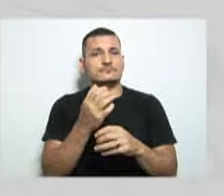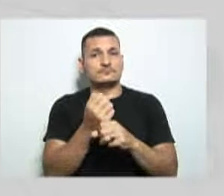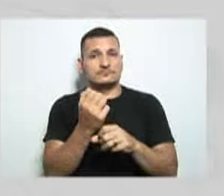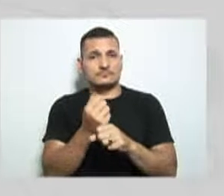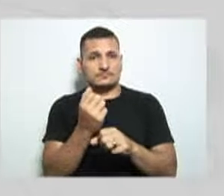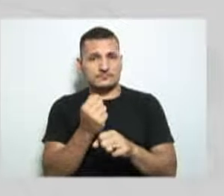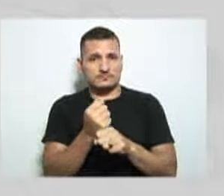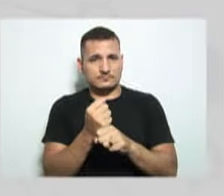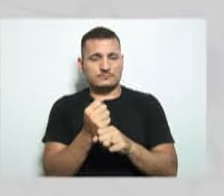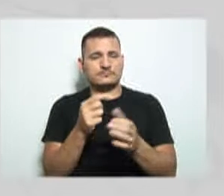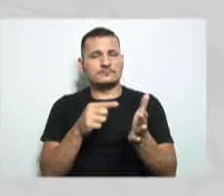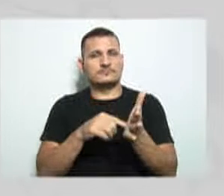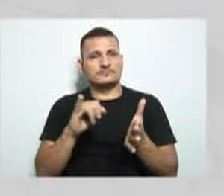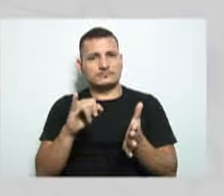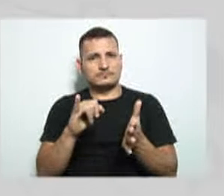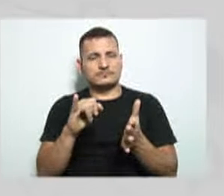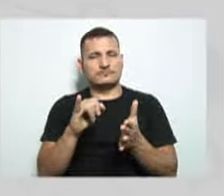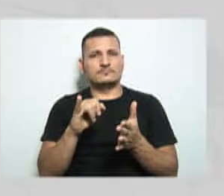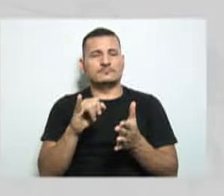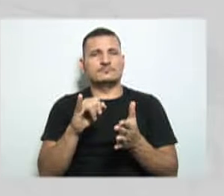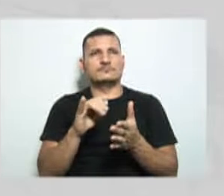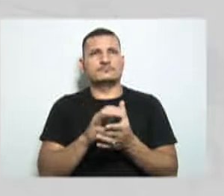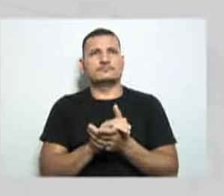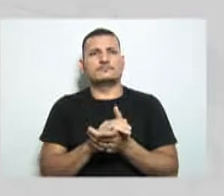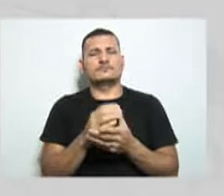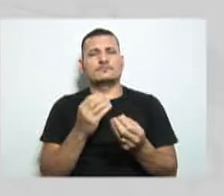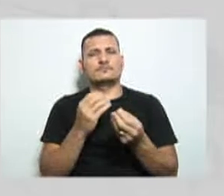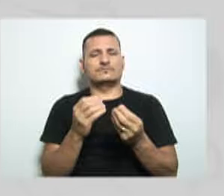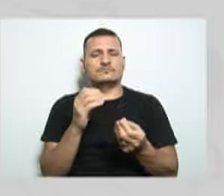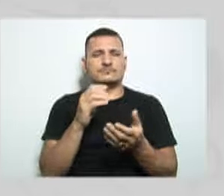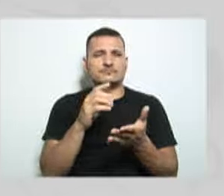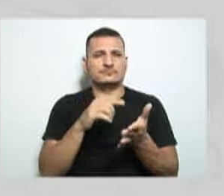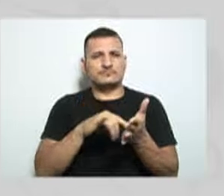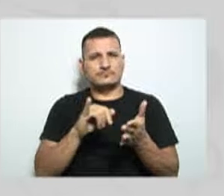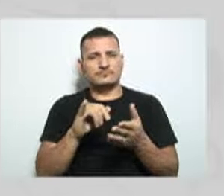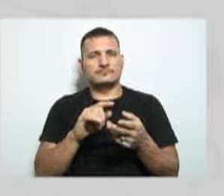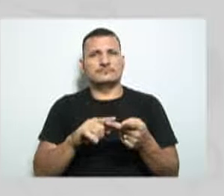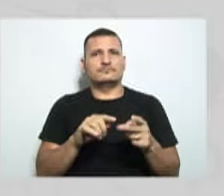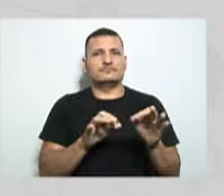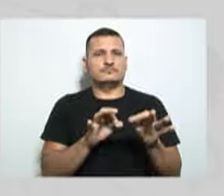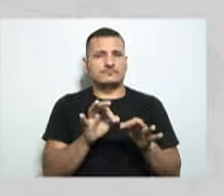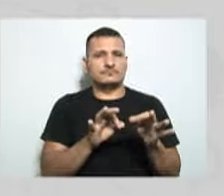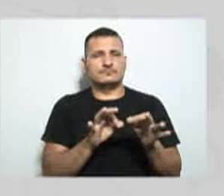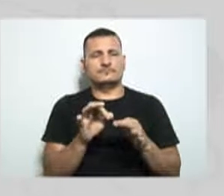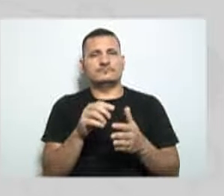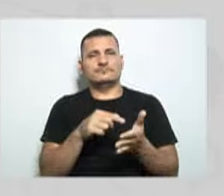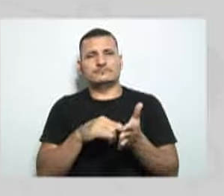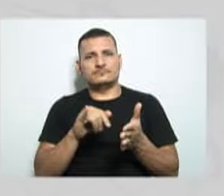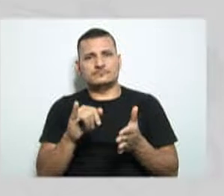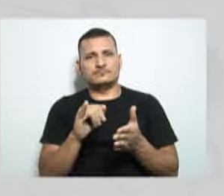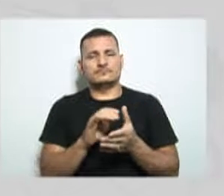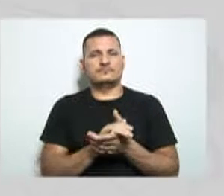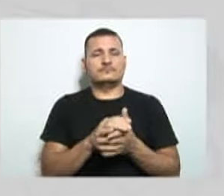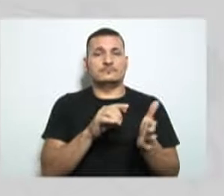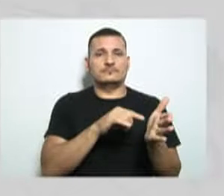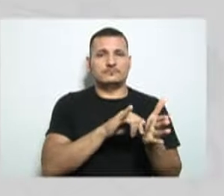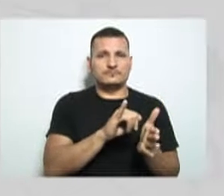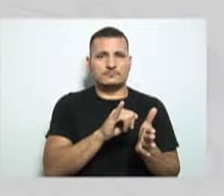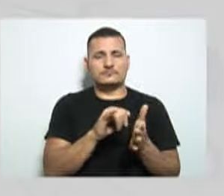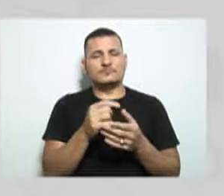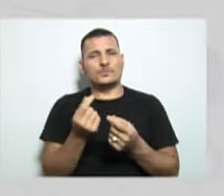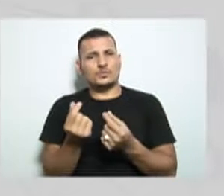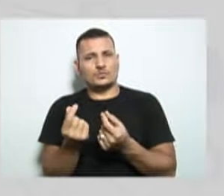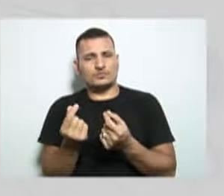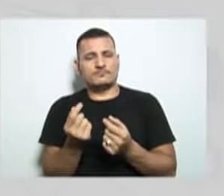contabilidade tributária, onde terá contabilização de tributos, planejamento tributário, relação entre tributos e custos, onde vai